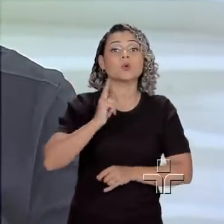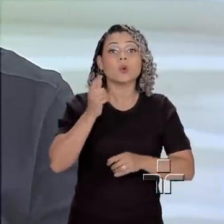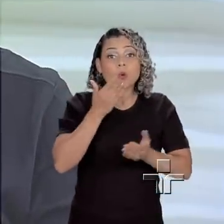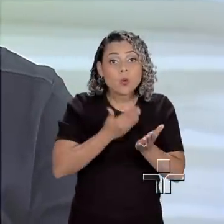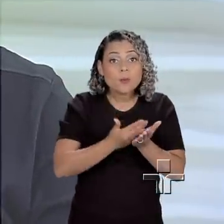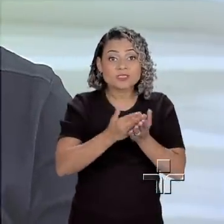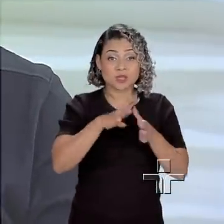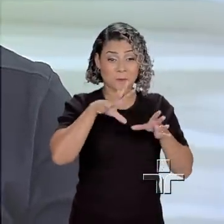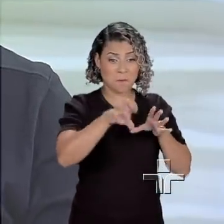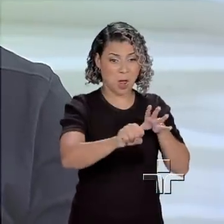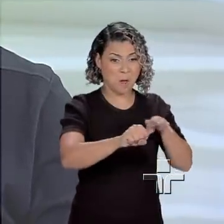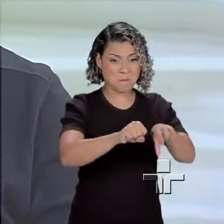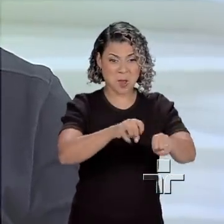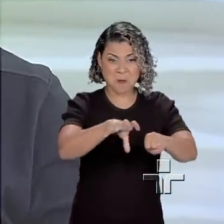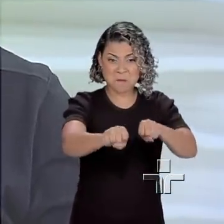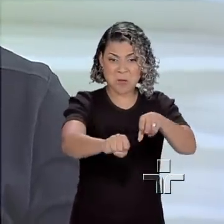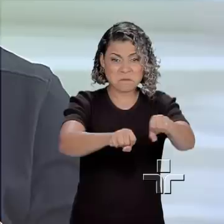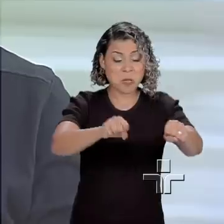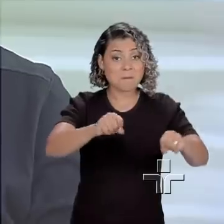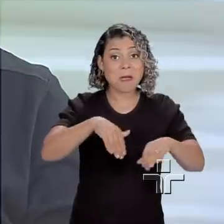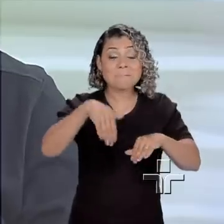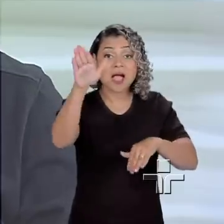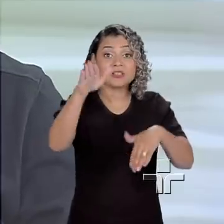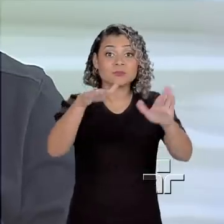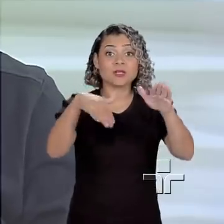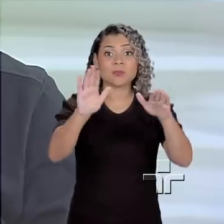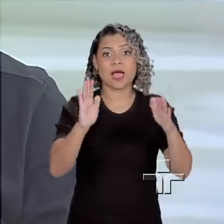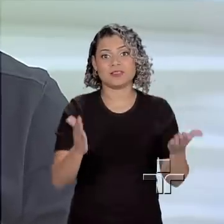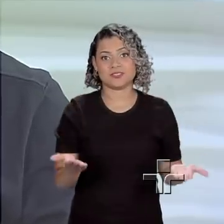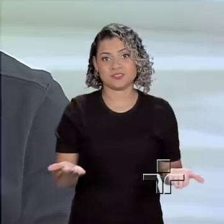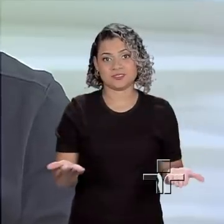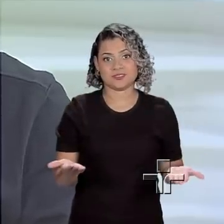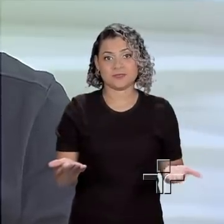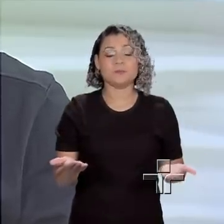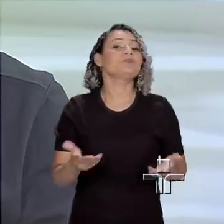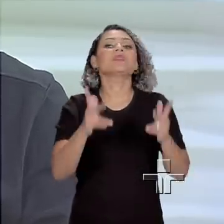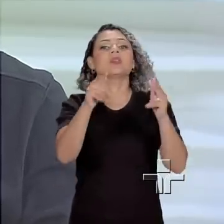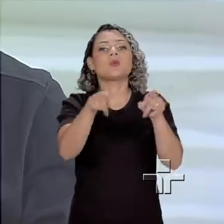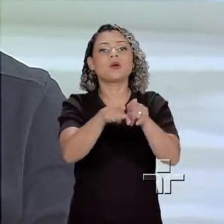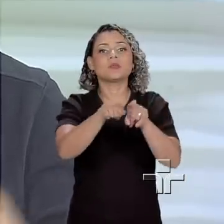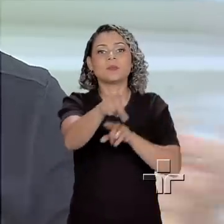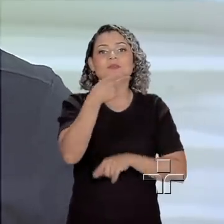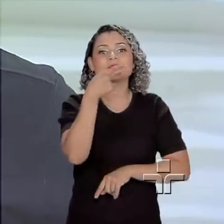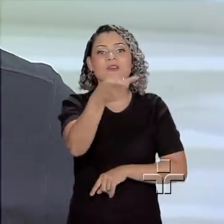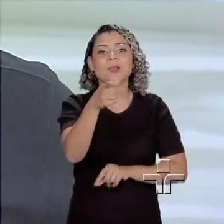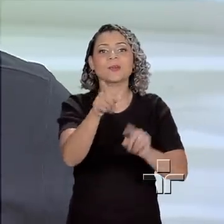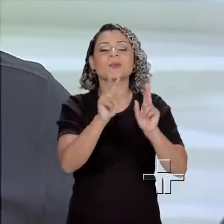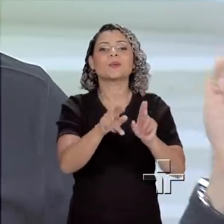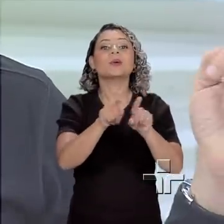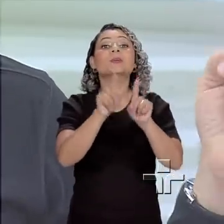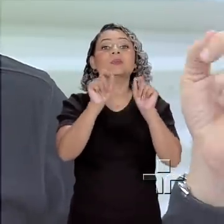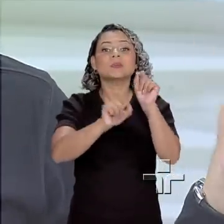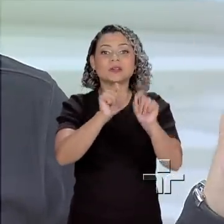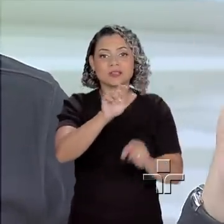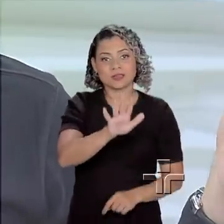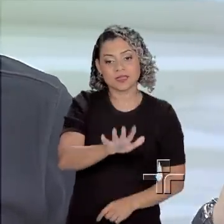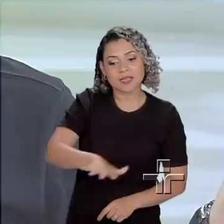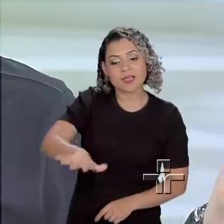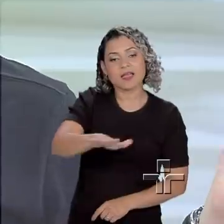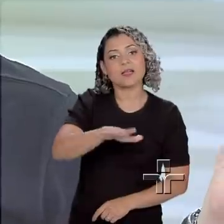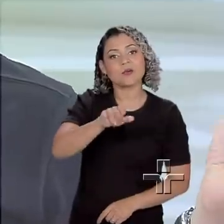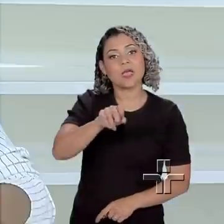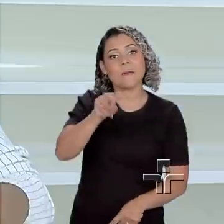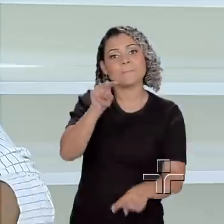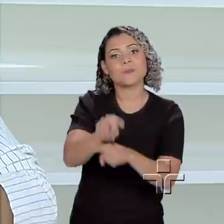territorializando cada vez mais, mas com facetas dramáticas, como essa que você citou, que é literalmente a Lei